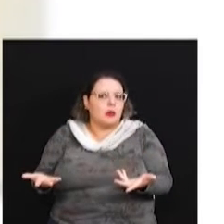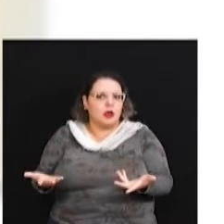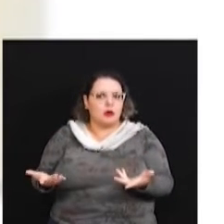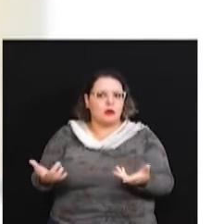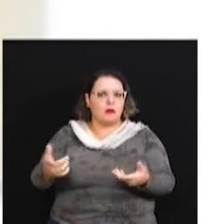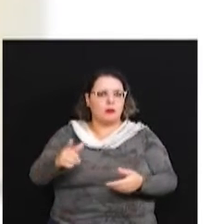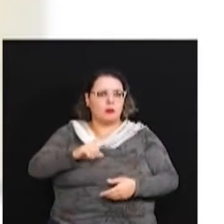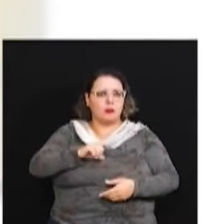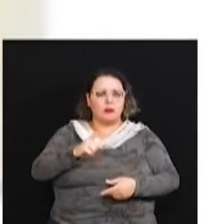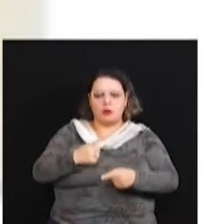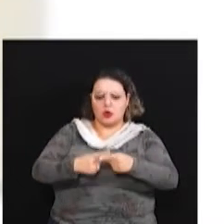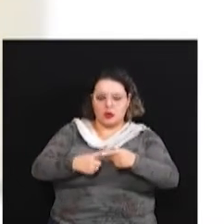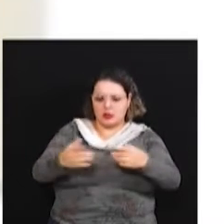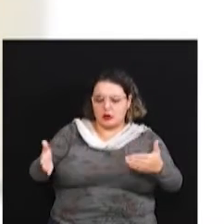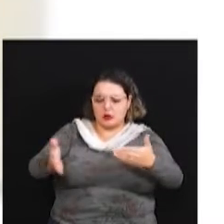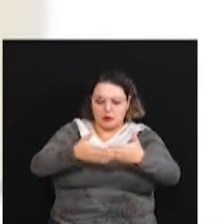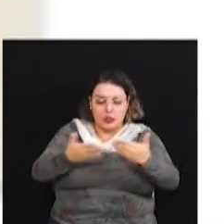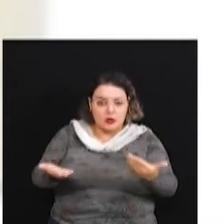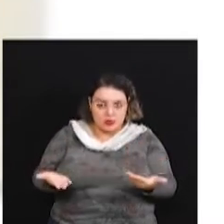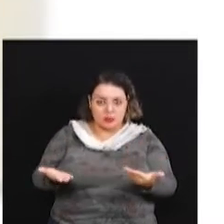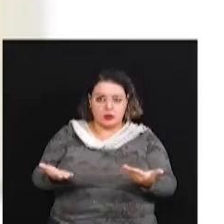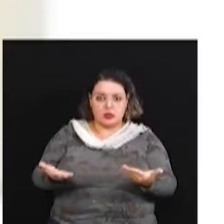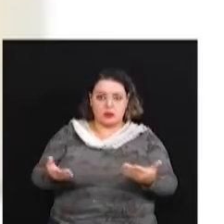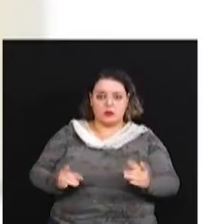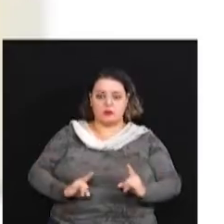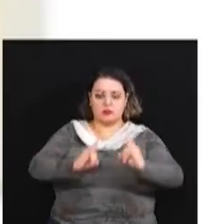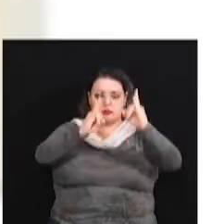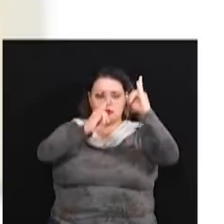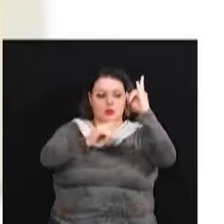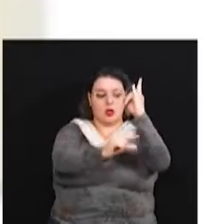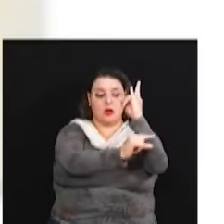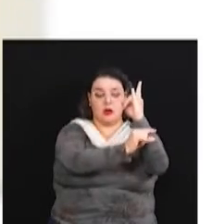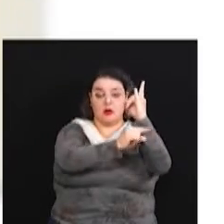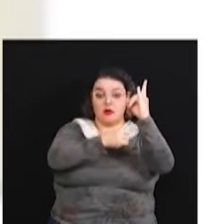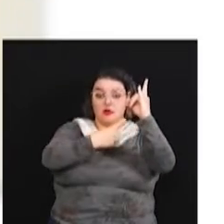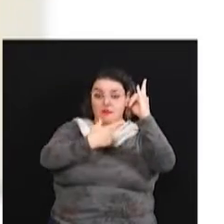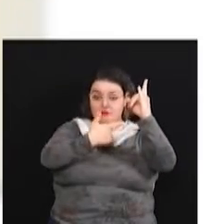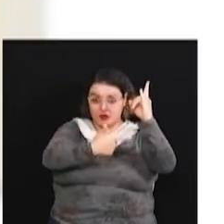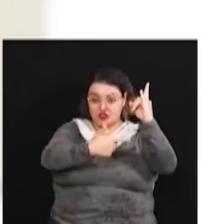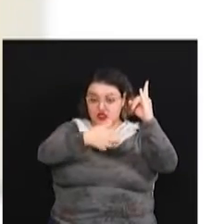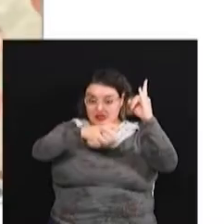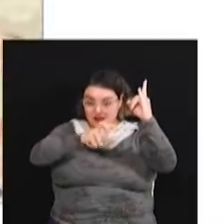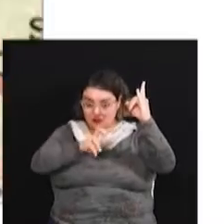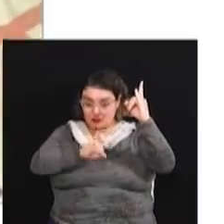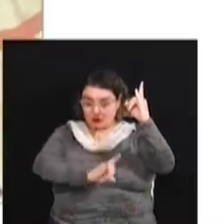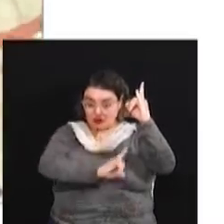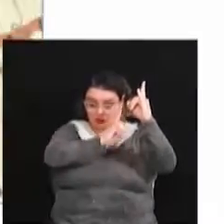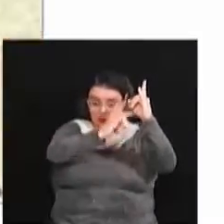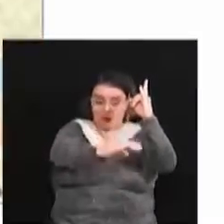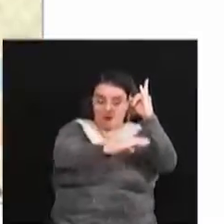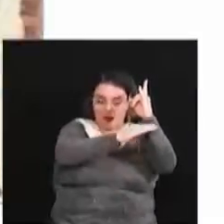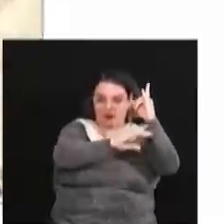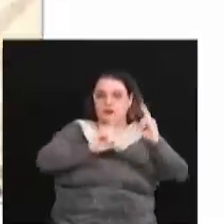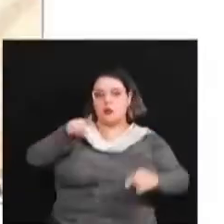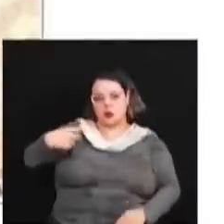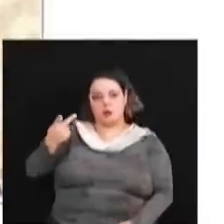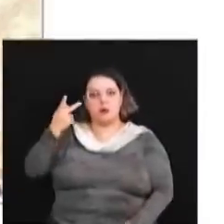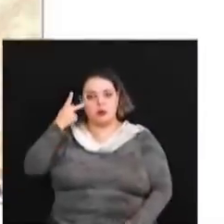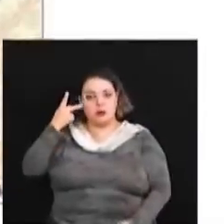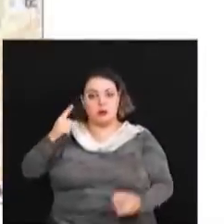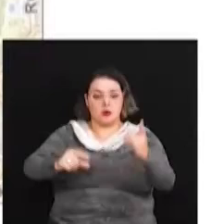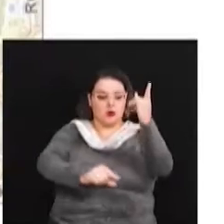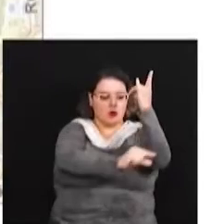porque estavam fechados. Disse que mora no 25º andar de um prédio. Outra paulistana, que mora